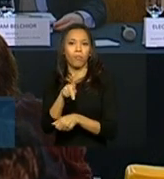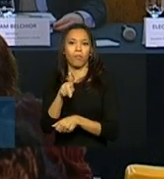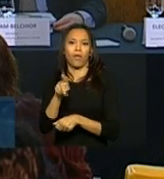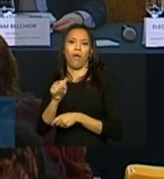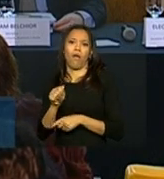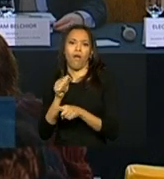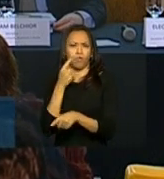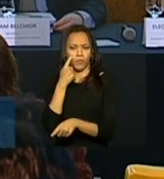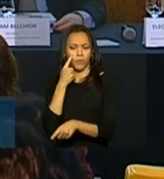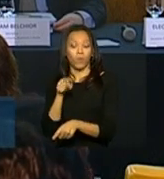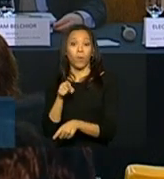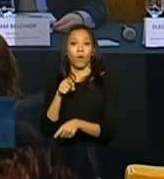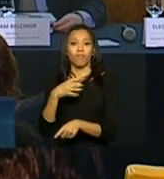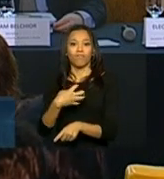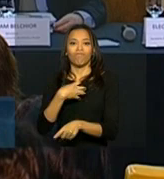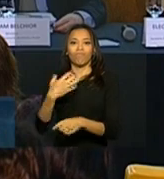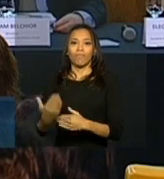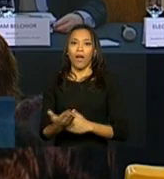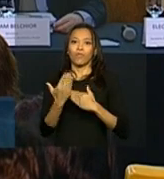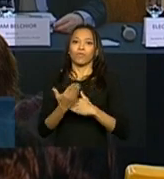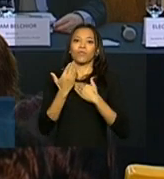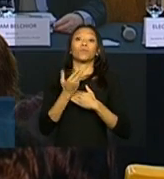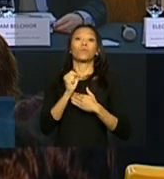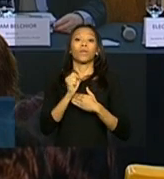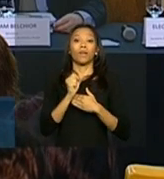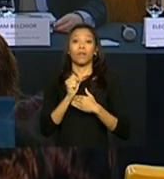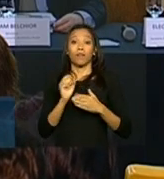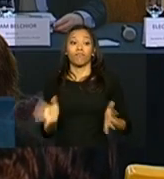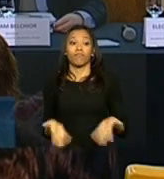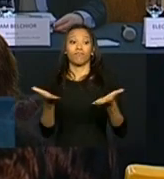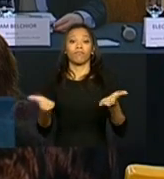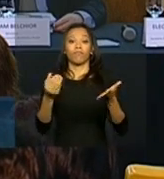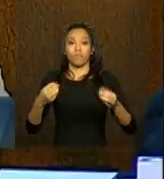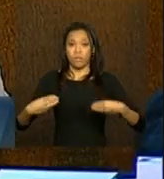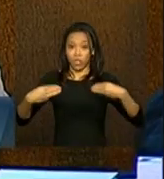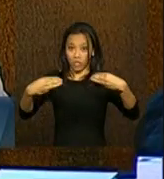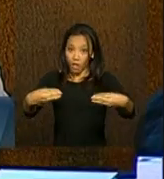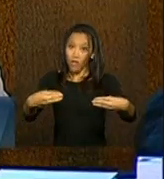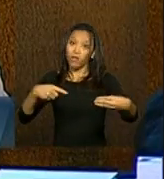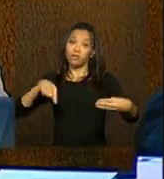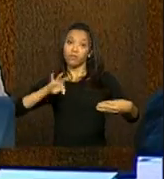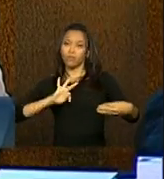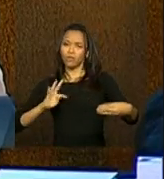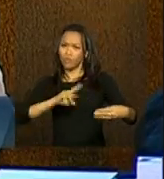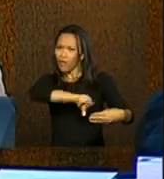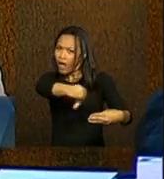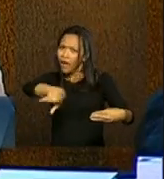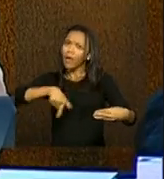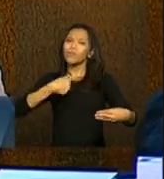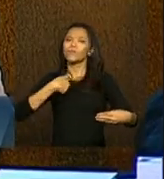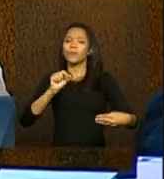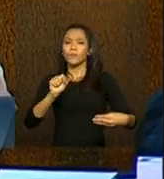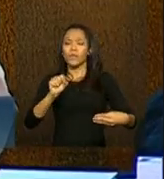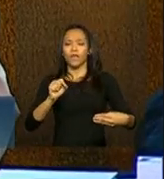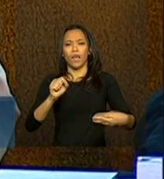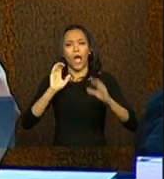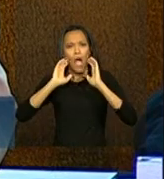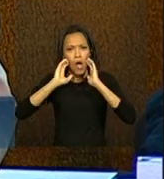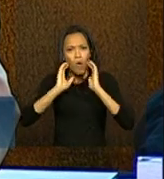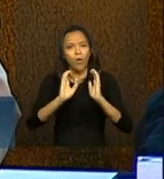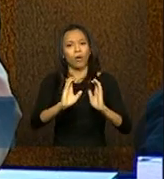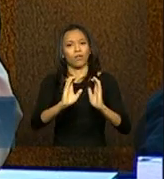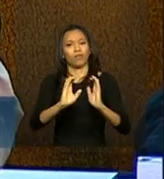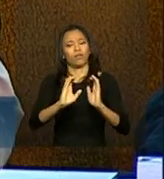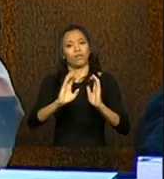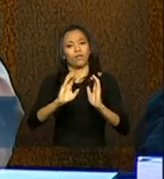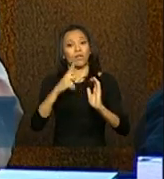serviu de estímulo eh para que os ministérios eh passassem efetivamente a cumprir a sua